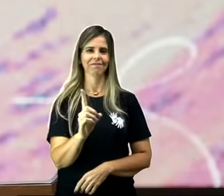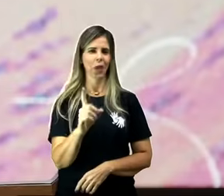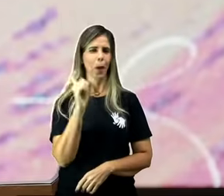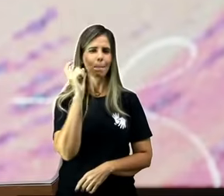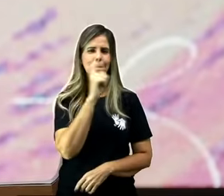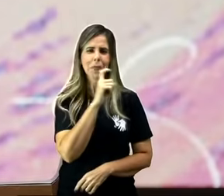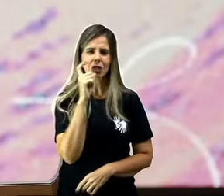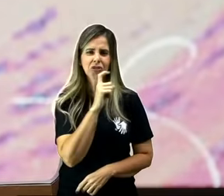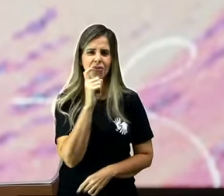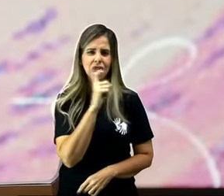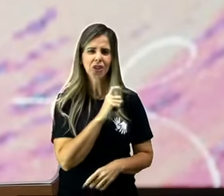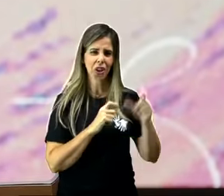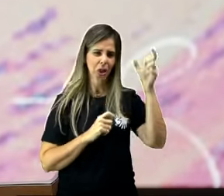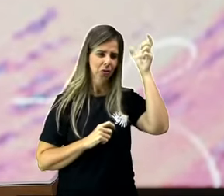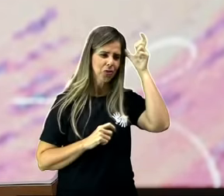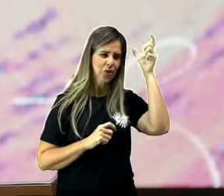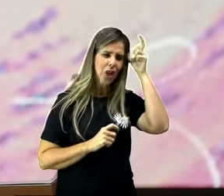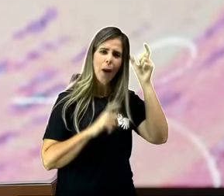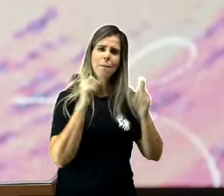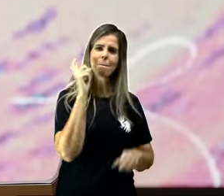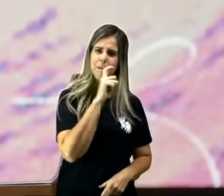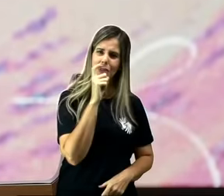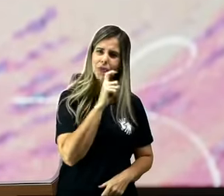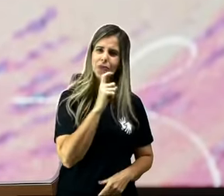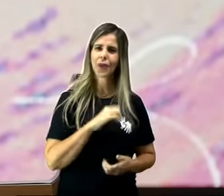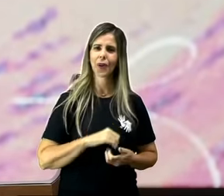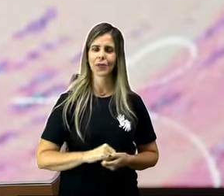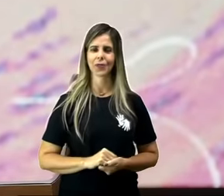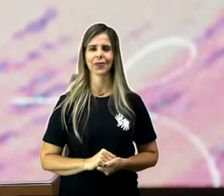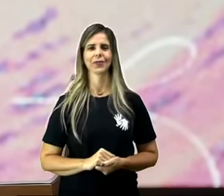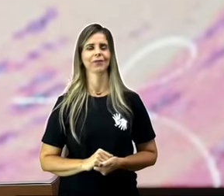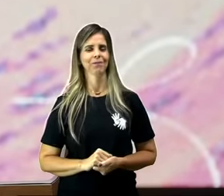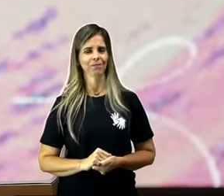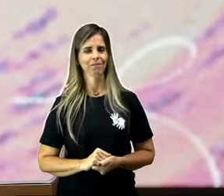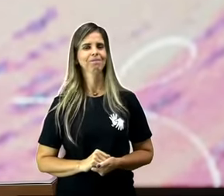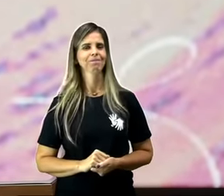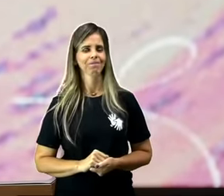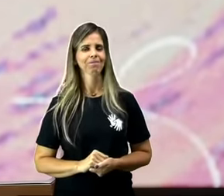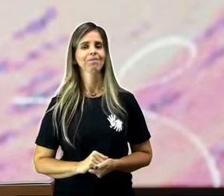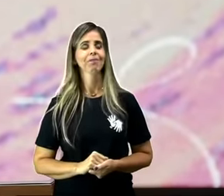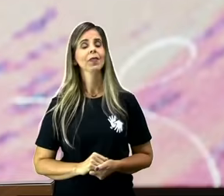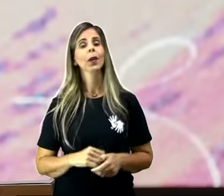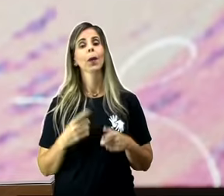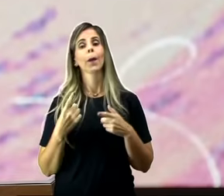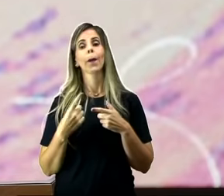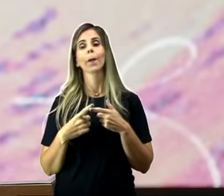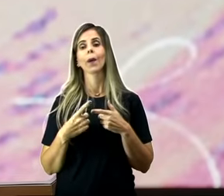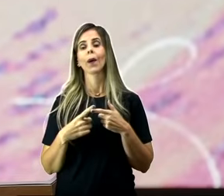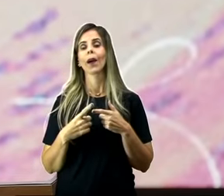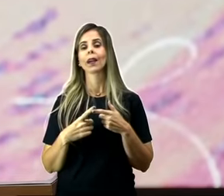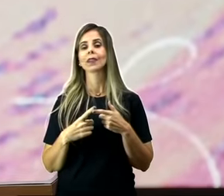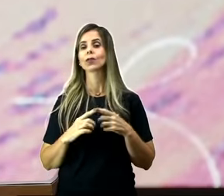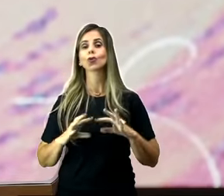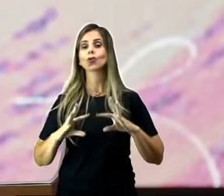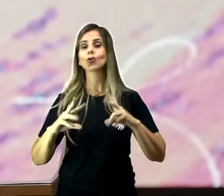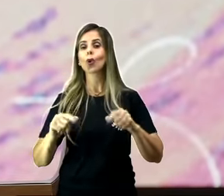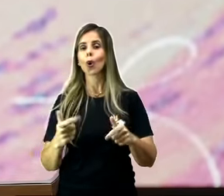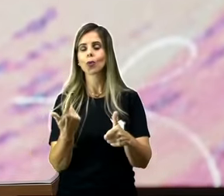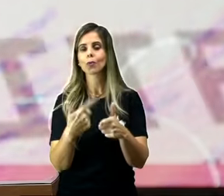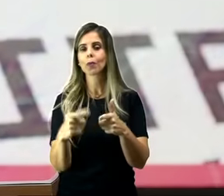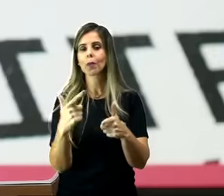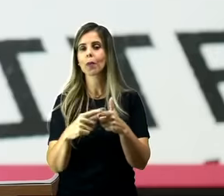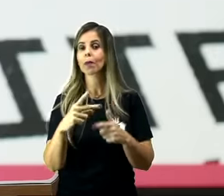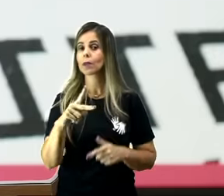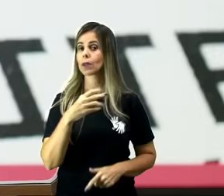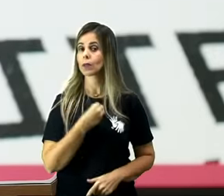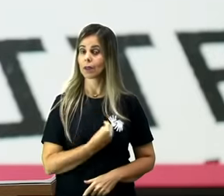do inferno minarem as tuas forças. Sabe por quê? Toda tempestade ou vento contrário, na maioria